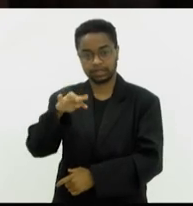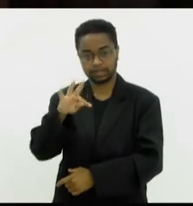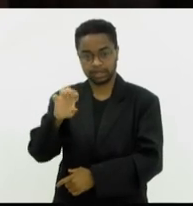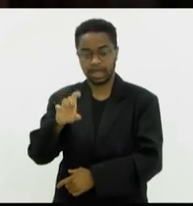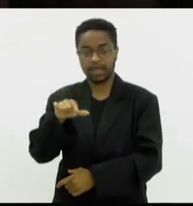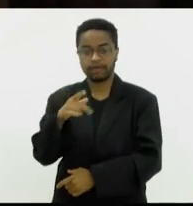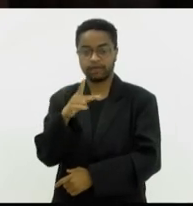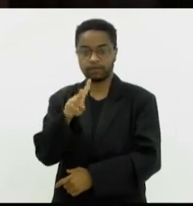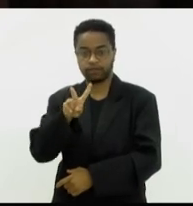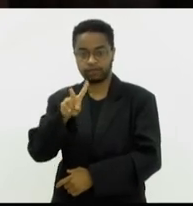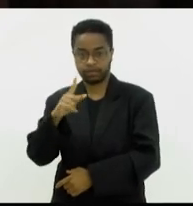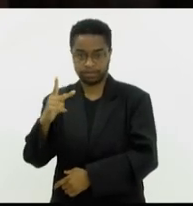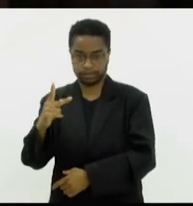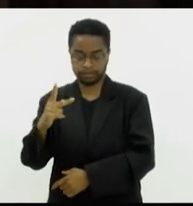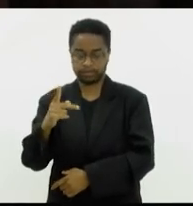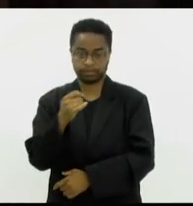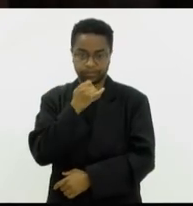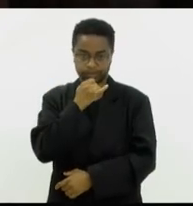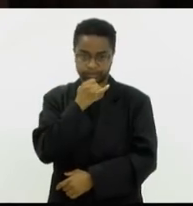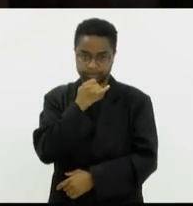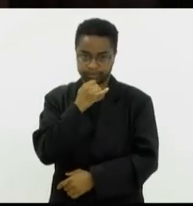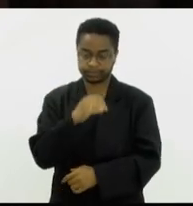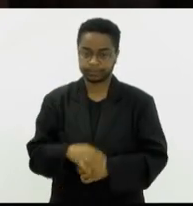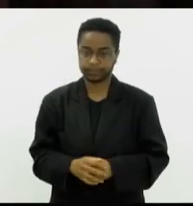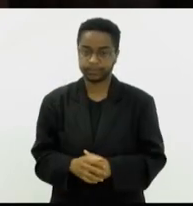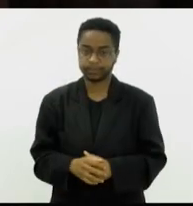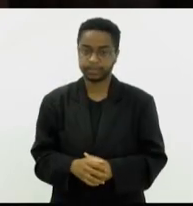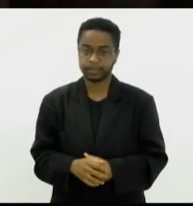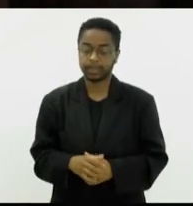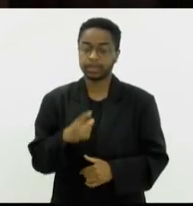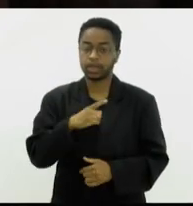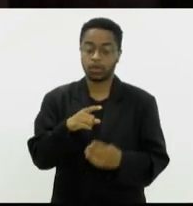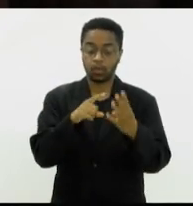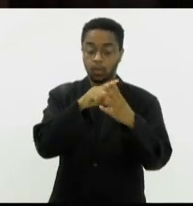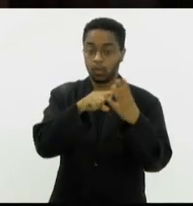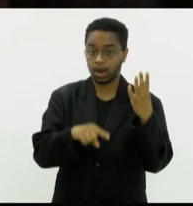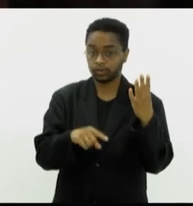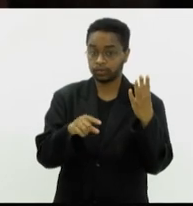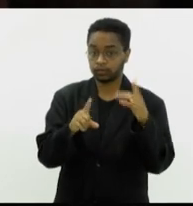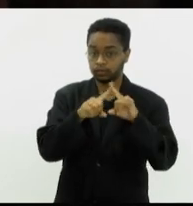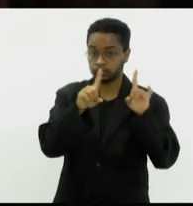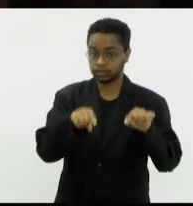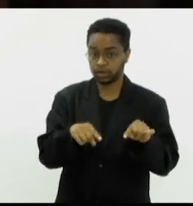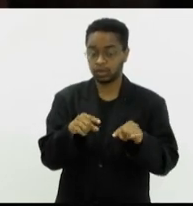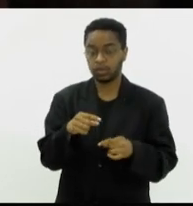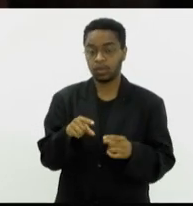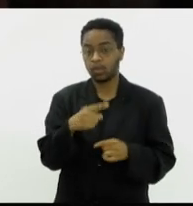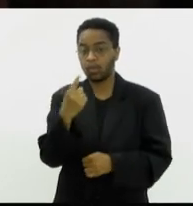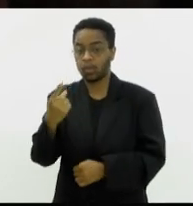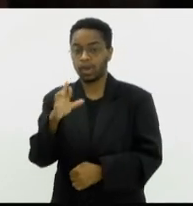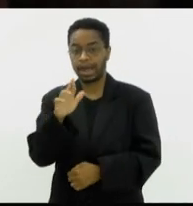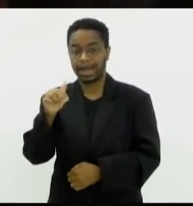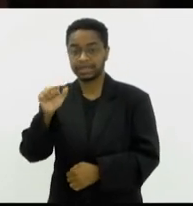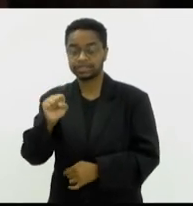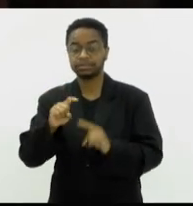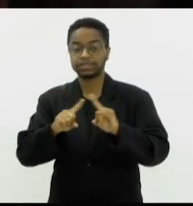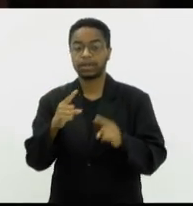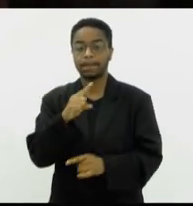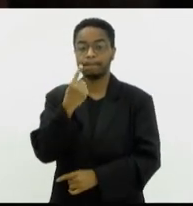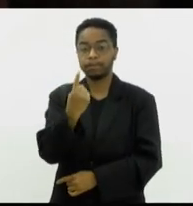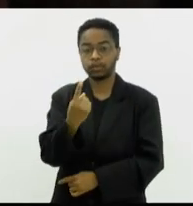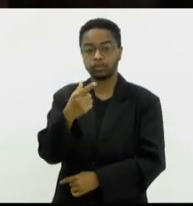como por exemplo Val são quatro servidores mais um Raj para 1217